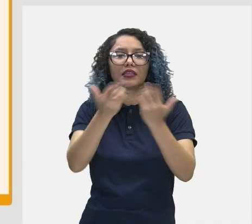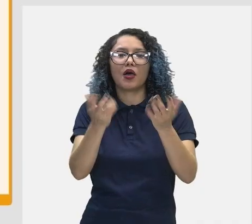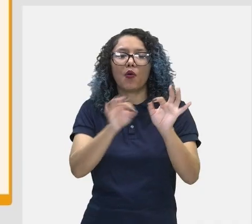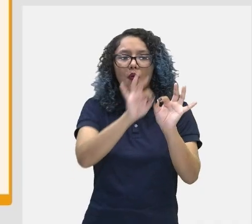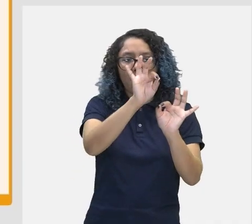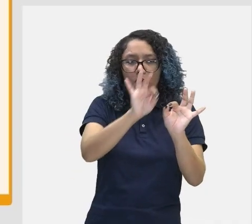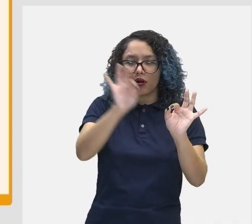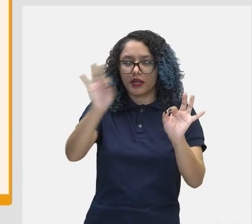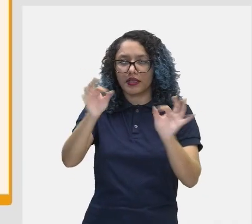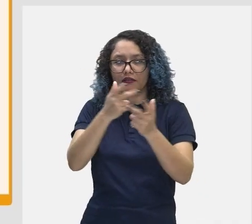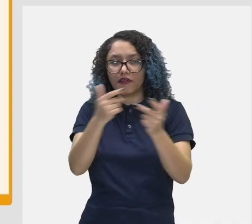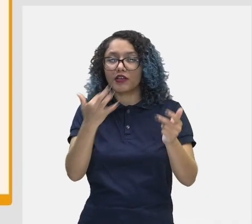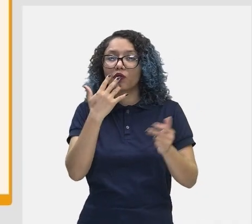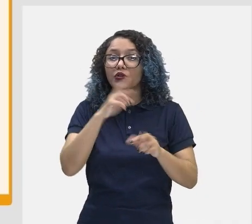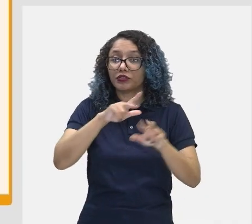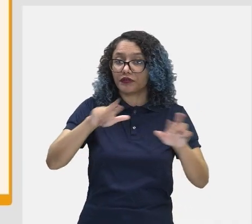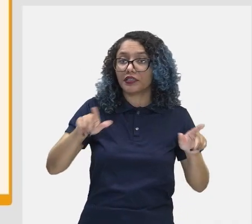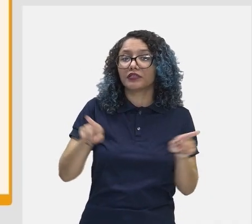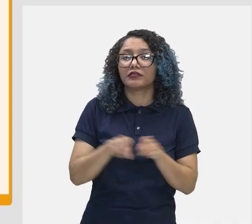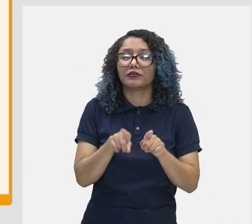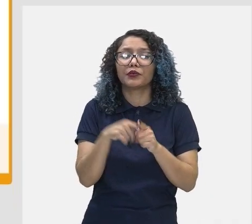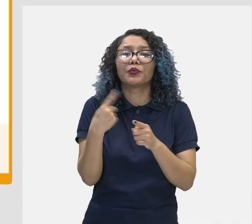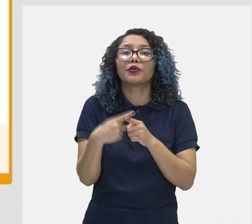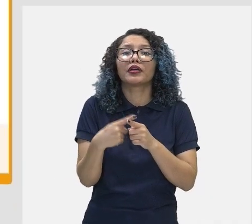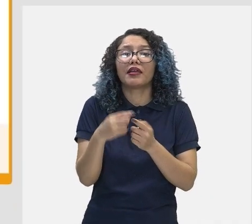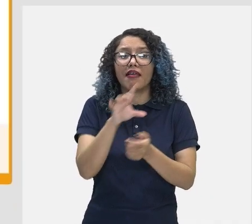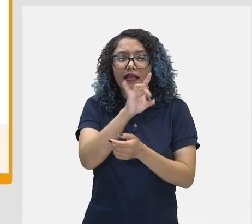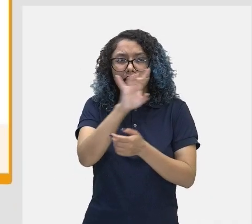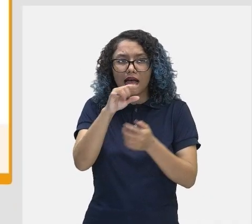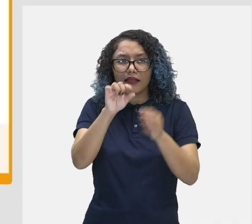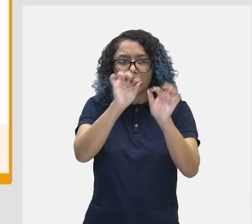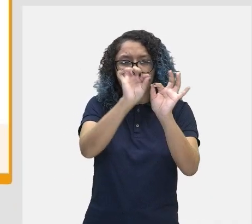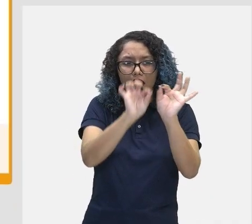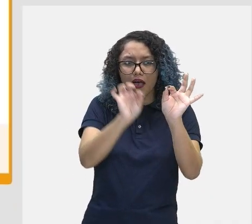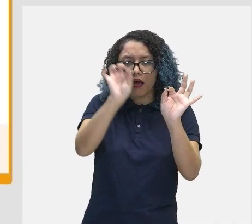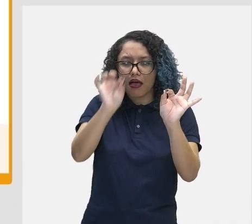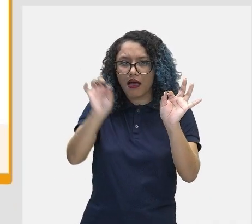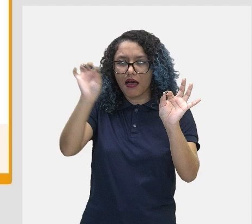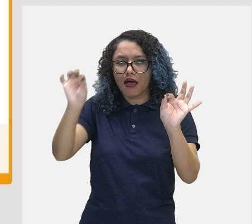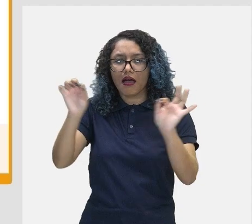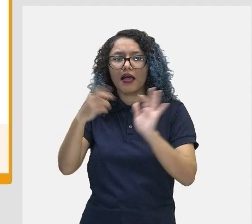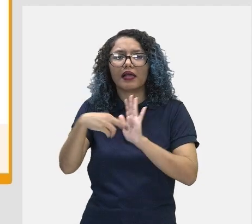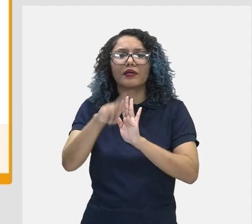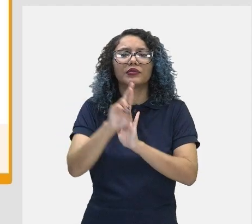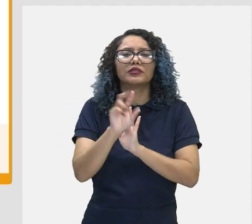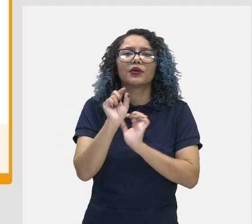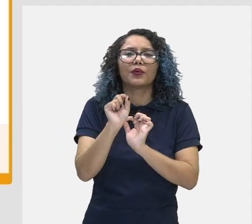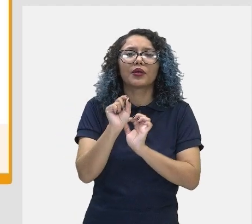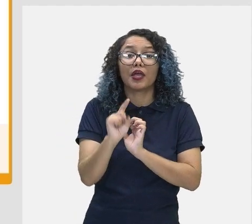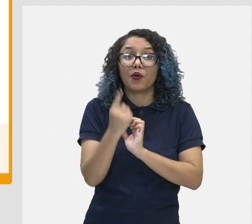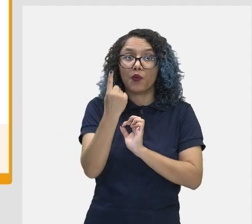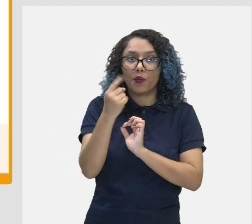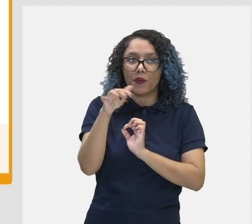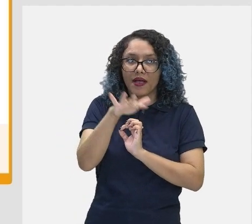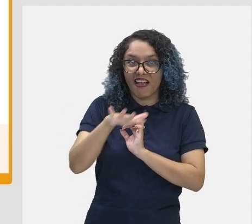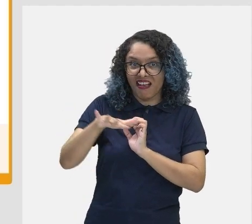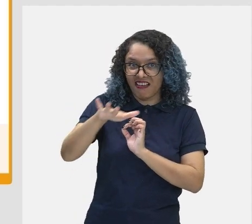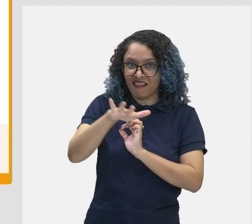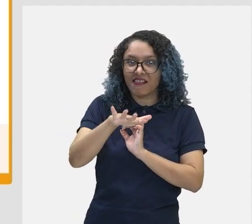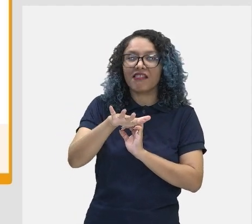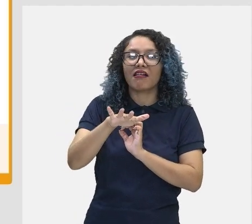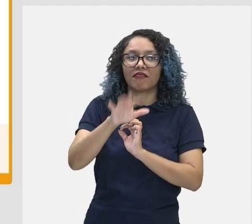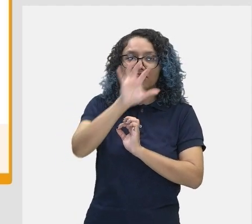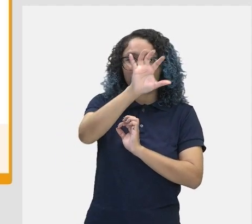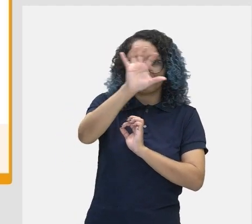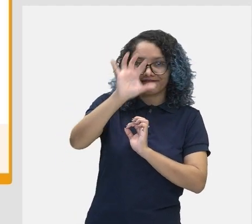cores diferentes. Por quê? Porque cada linha ali está representando uma região, no caso. Então,